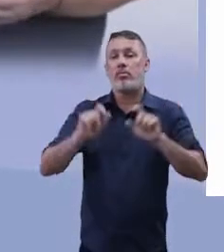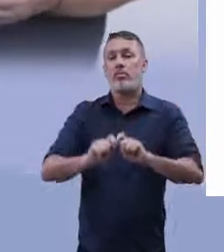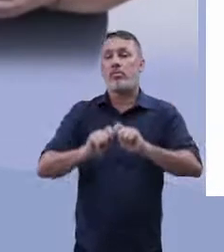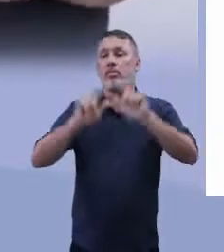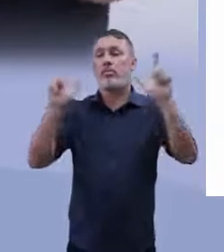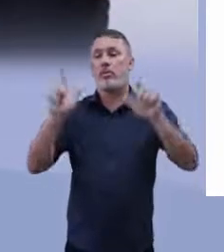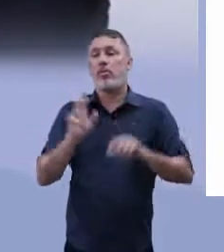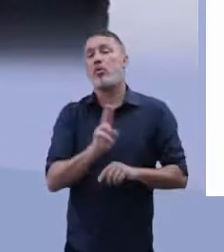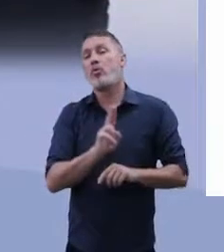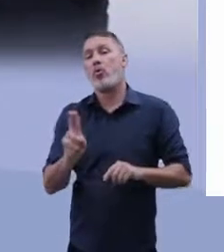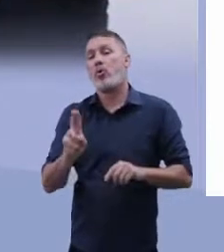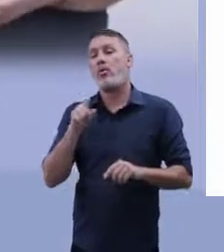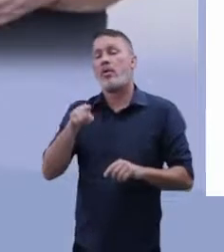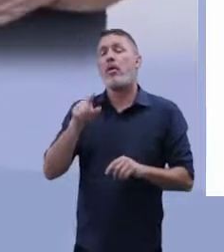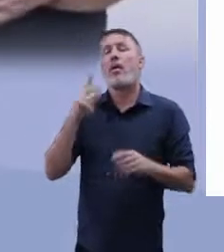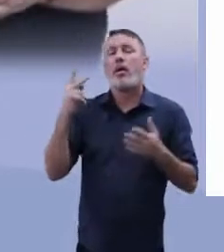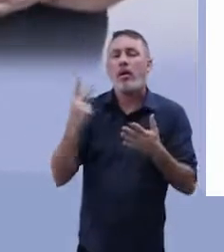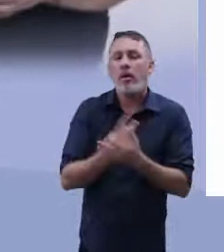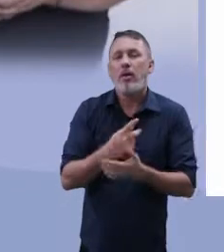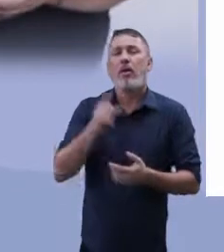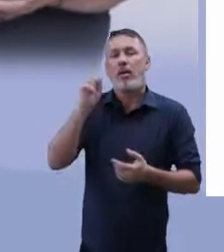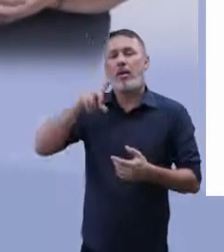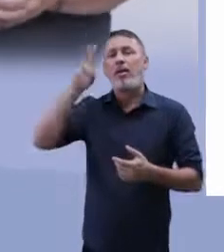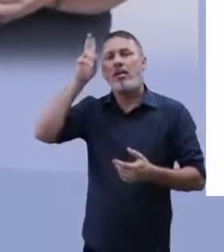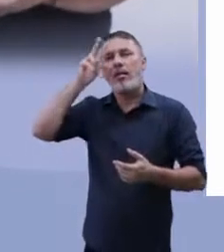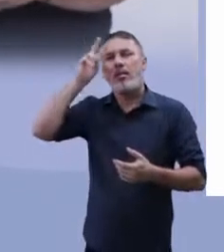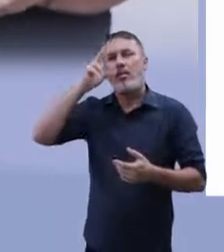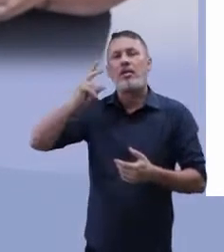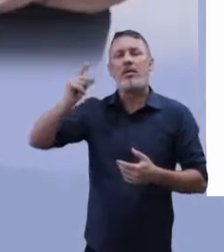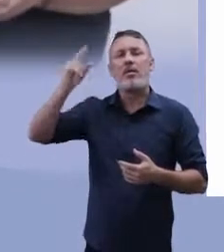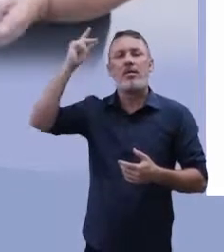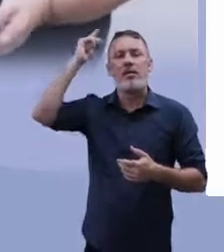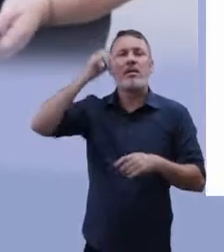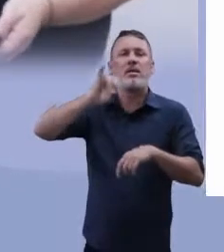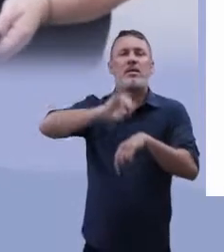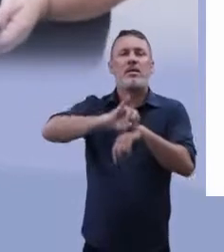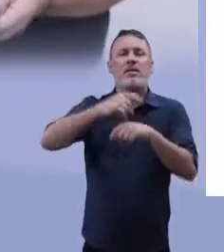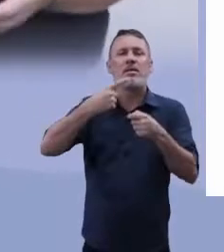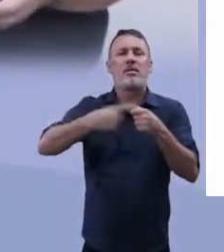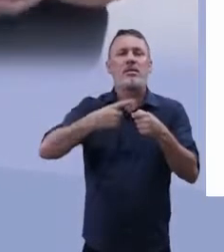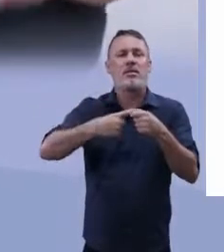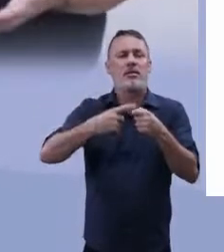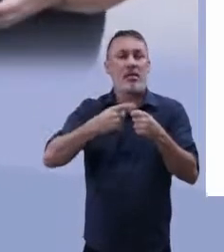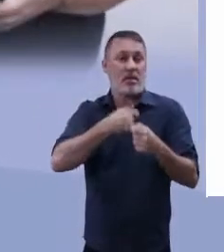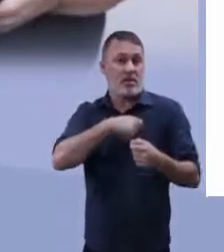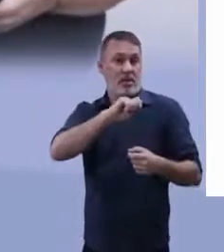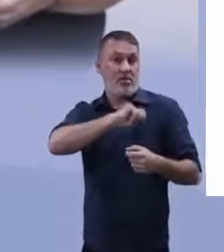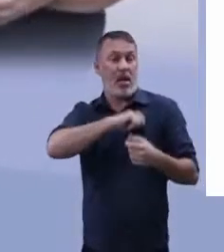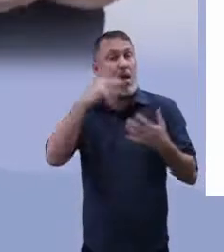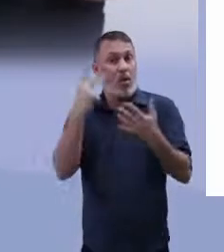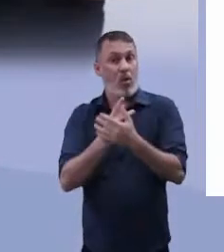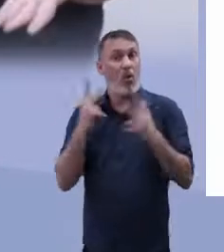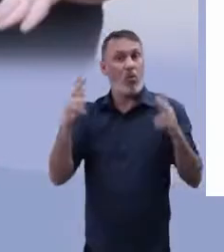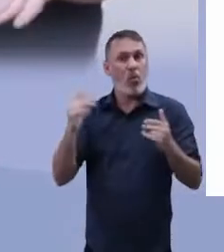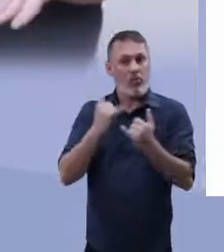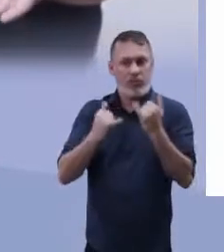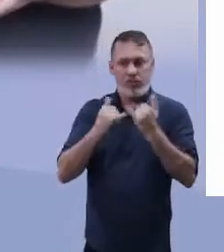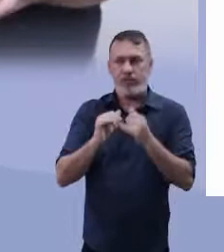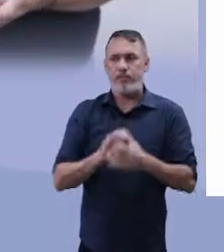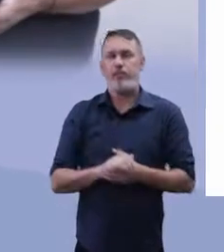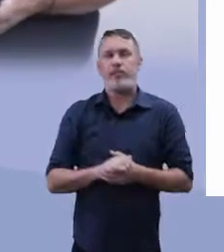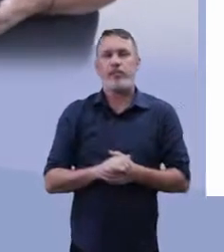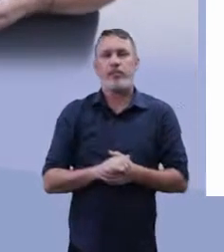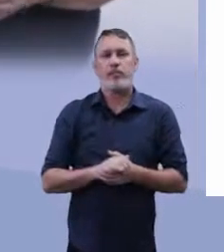Guernica, que relembra um episódio ocorrido na cidade de mesmo nome, lá na Espanha. Picasso